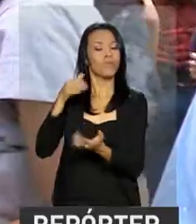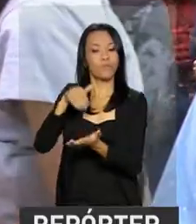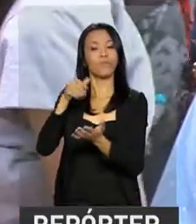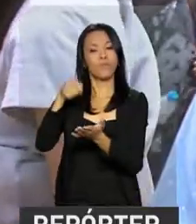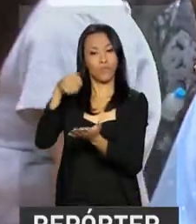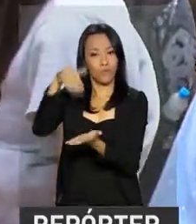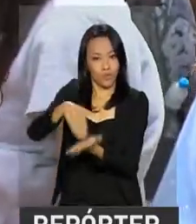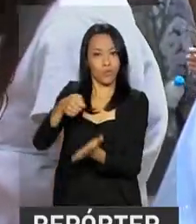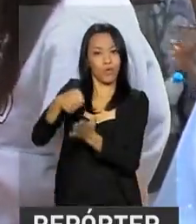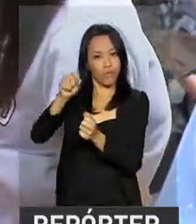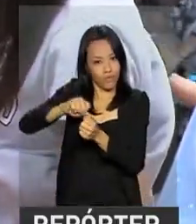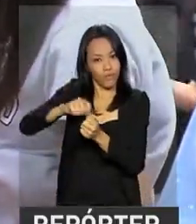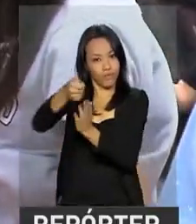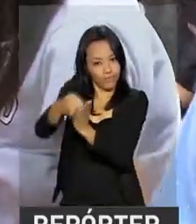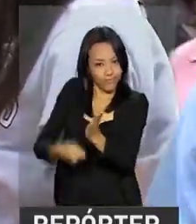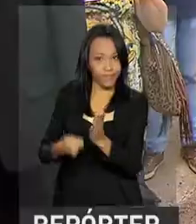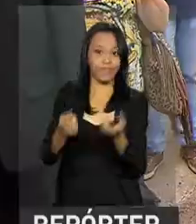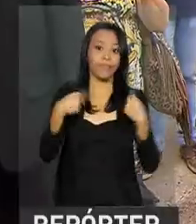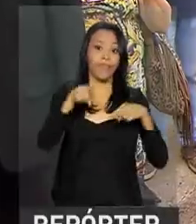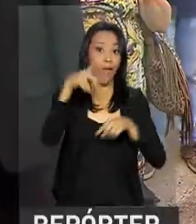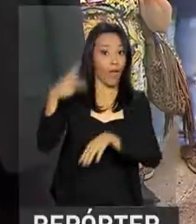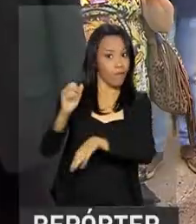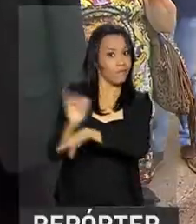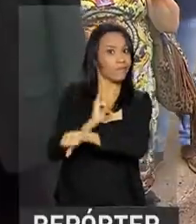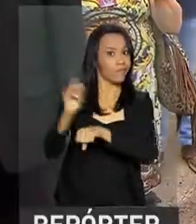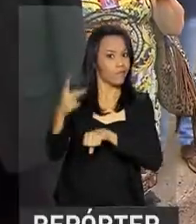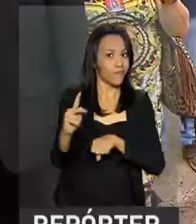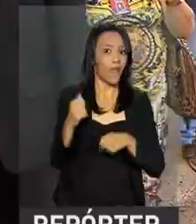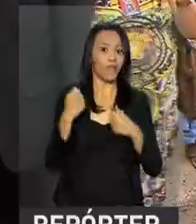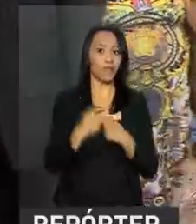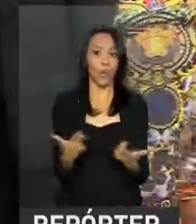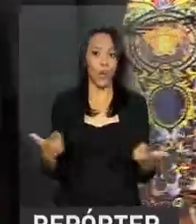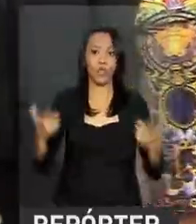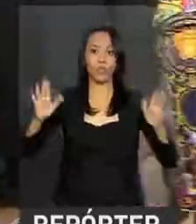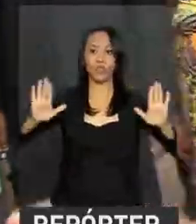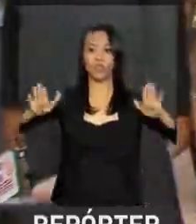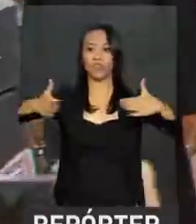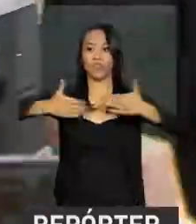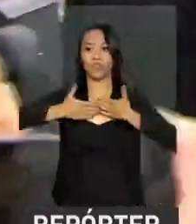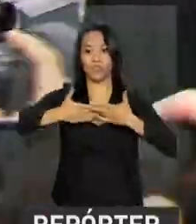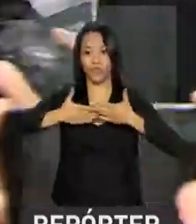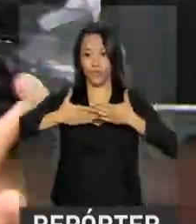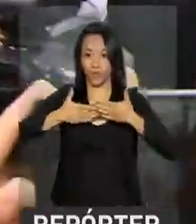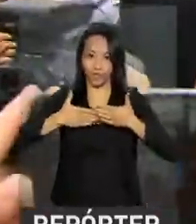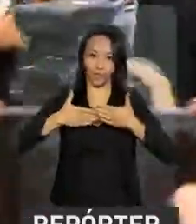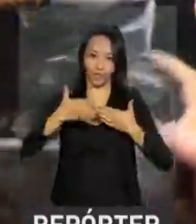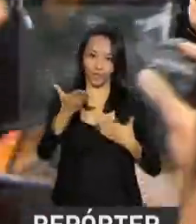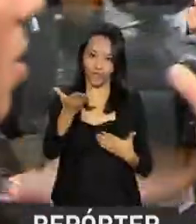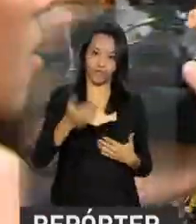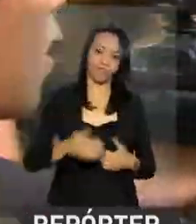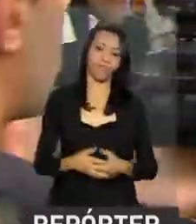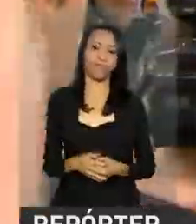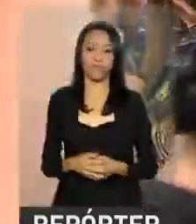redação. Estratégias à parte, a sorte foi lançada com o fechamento dos portões.